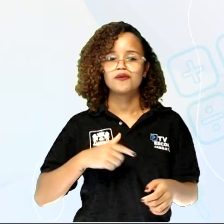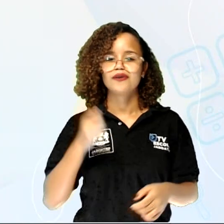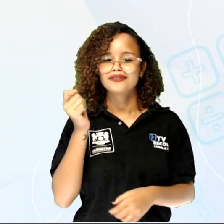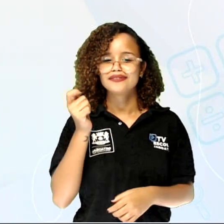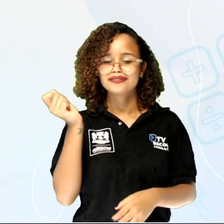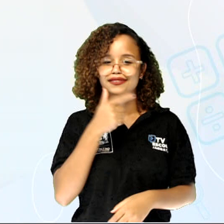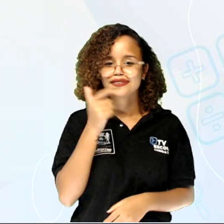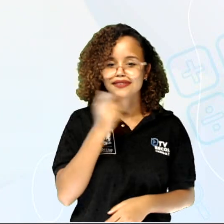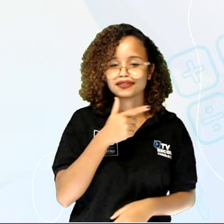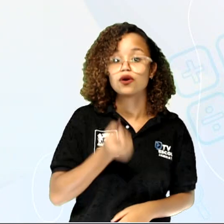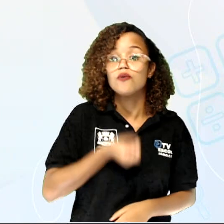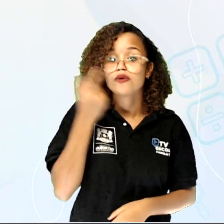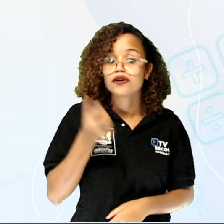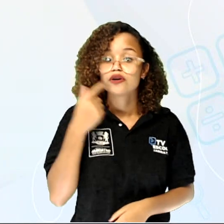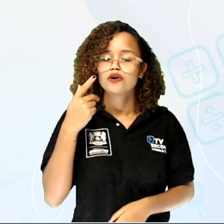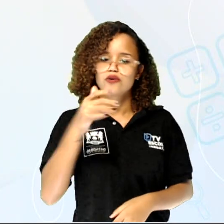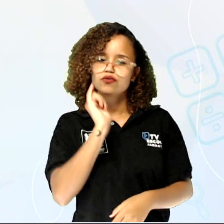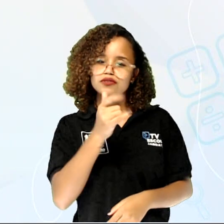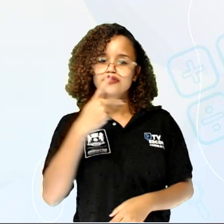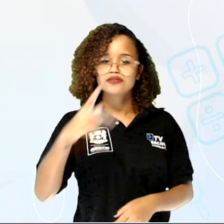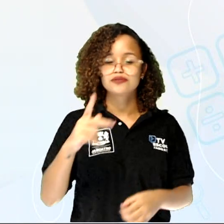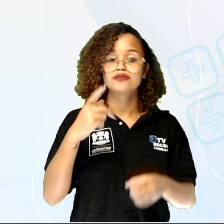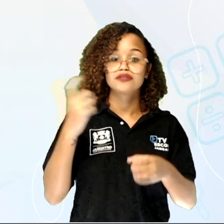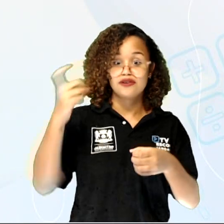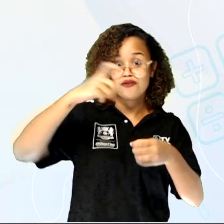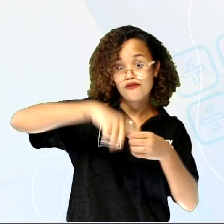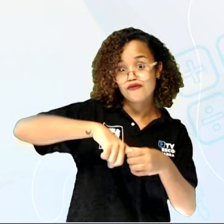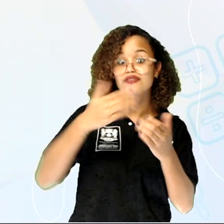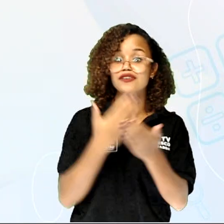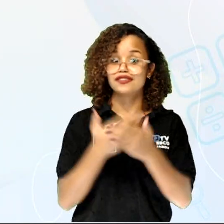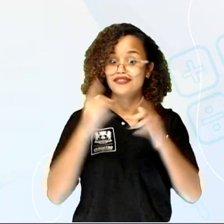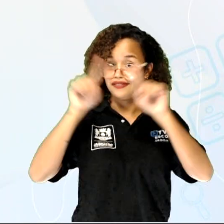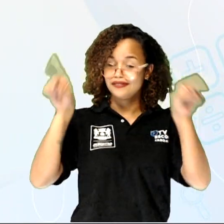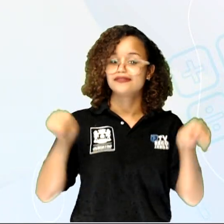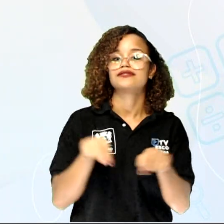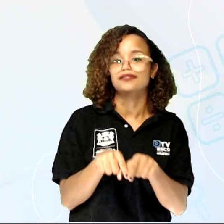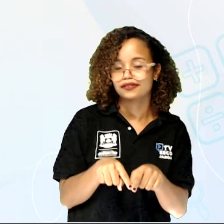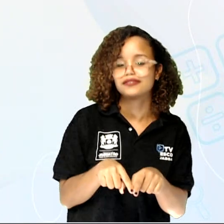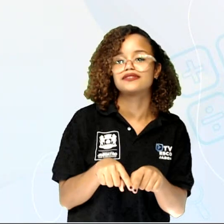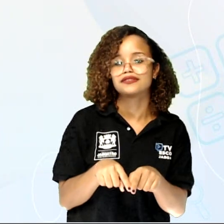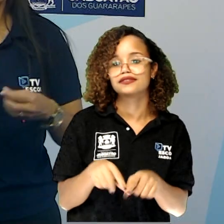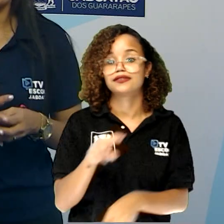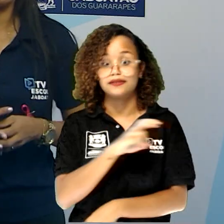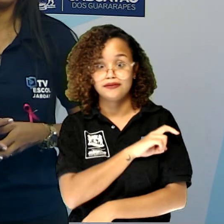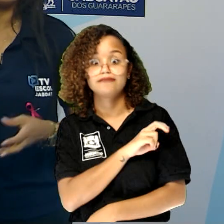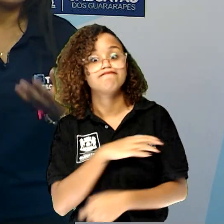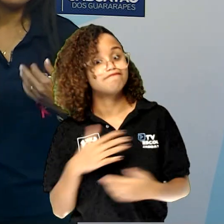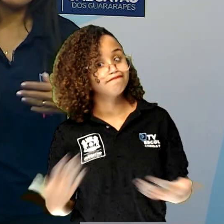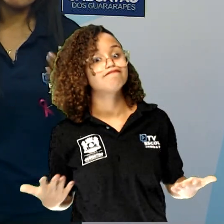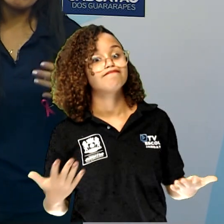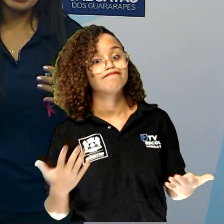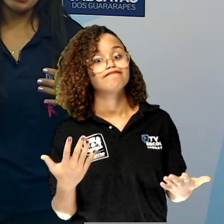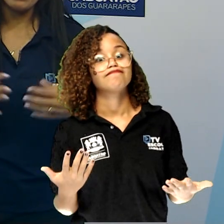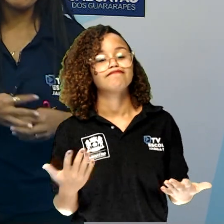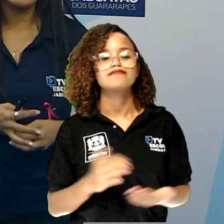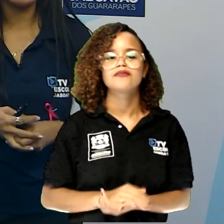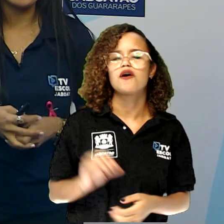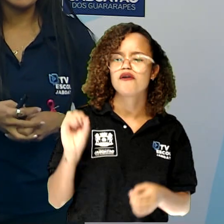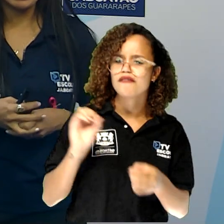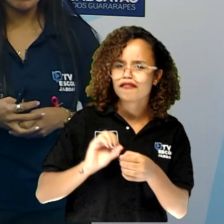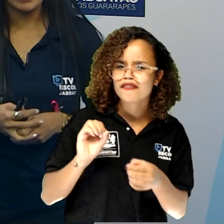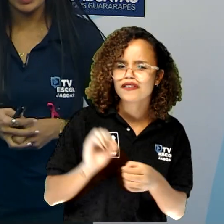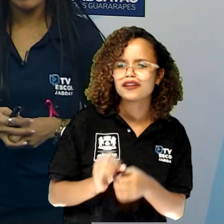só sabe me elogiar. Não vive de porta em porta, nunca gostou de fofoca. E sogra boa assim não há. Minha sogra é alta e magra, se parece uma vareta.